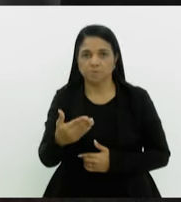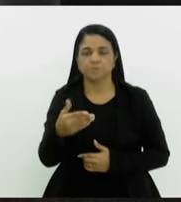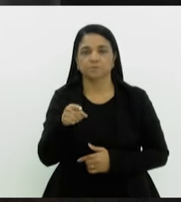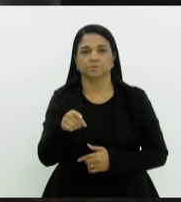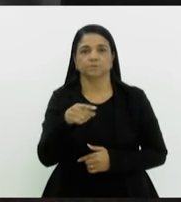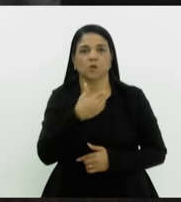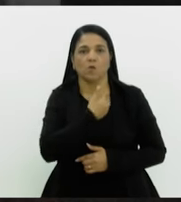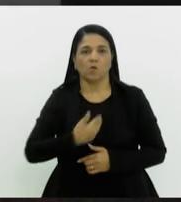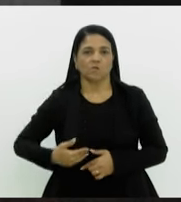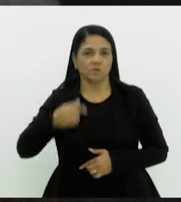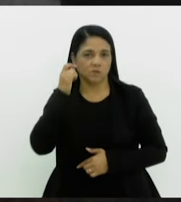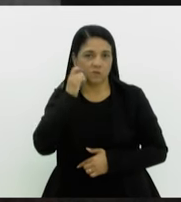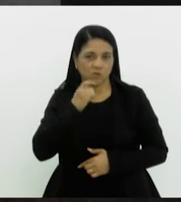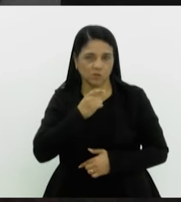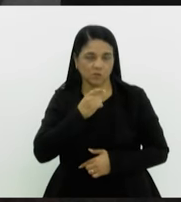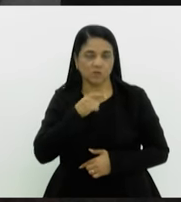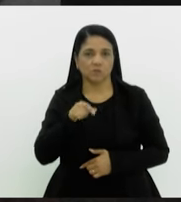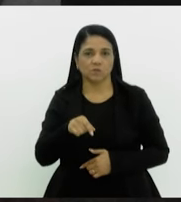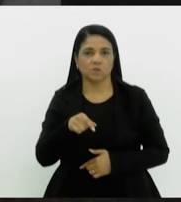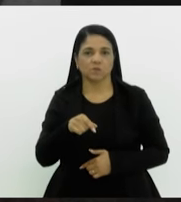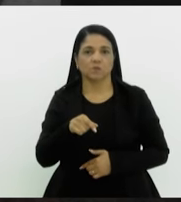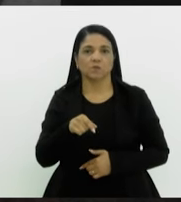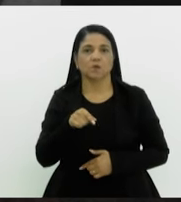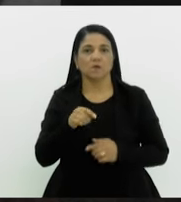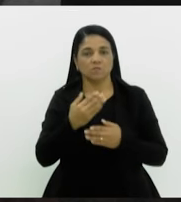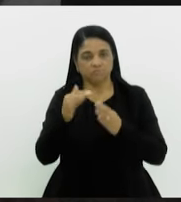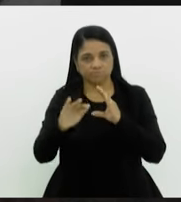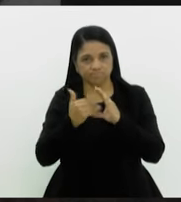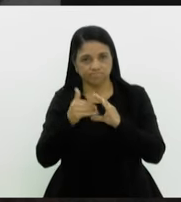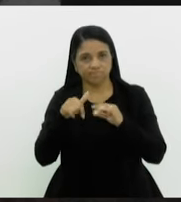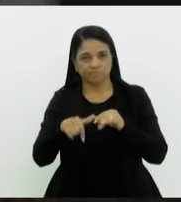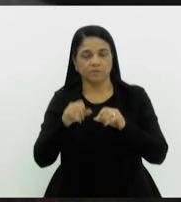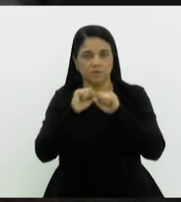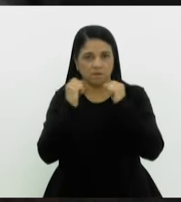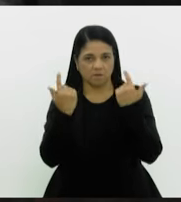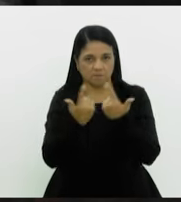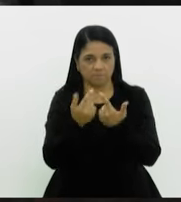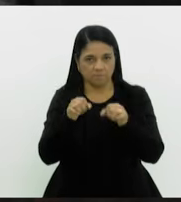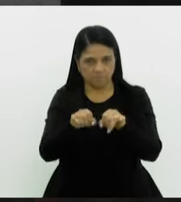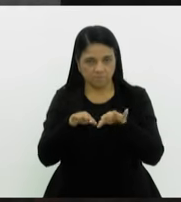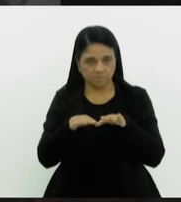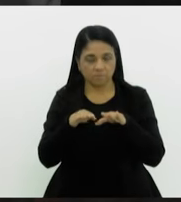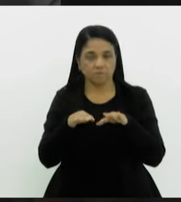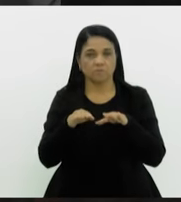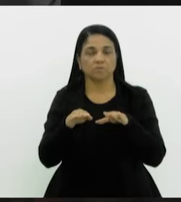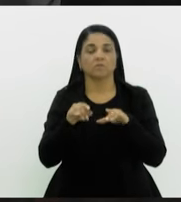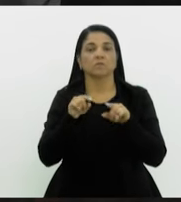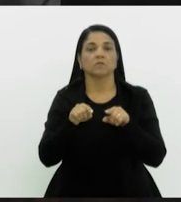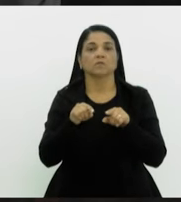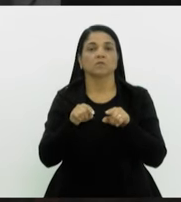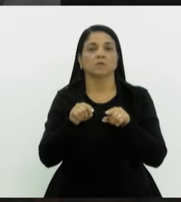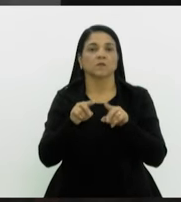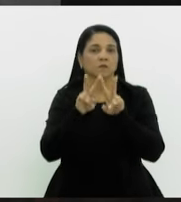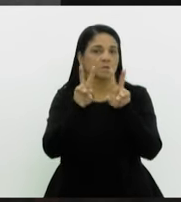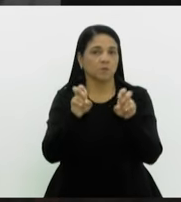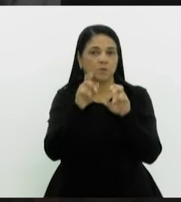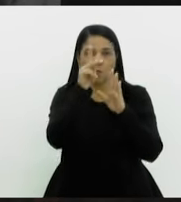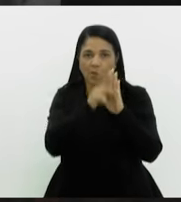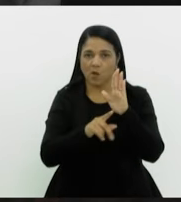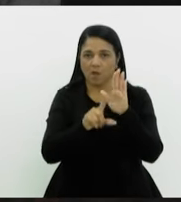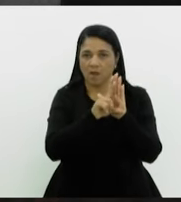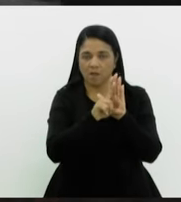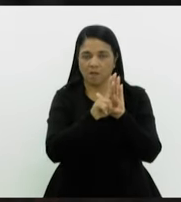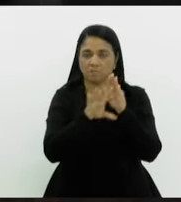excelentíssimo senhor governador do Estado do Rio de Janeiro o envio a esta Assembleia Legislativa de mensagem dispondo sobre projeto de